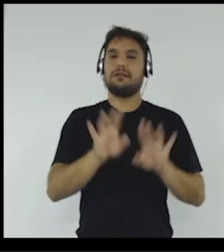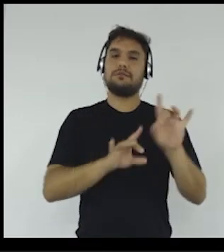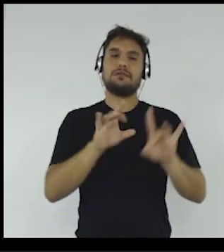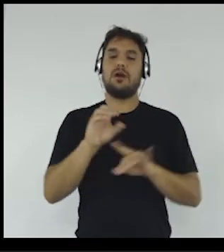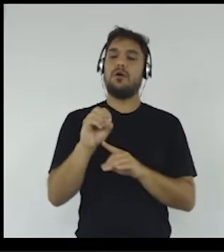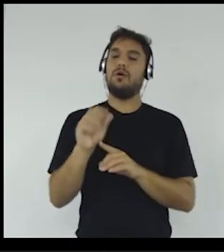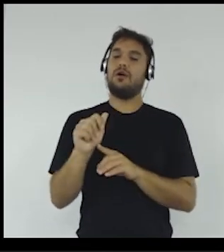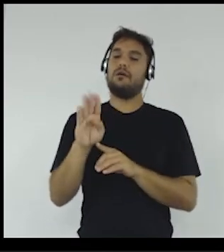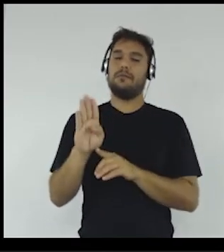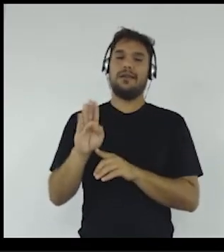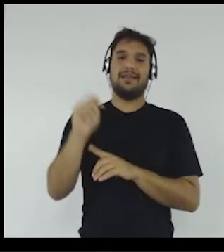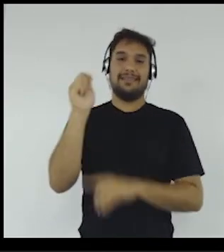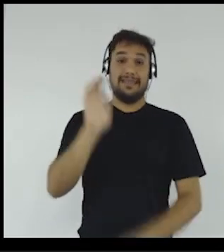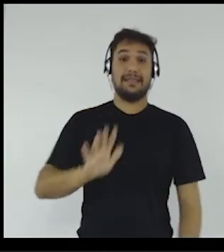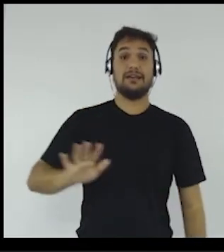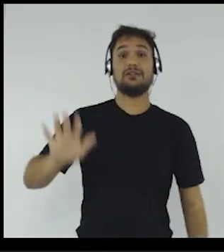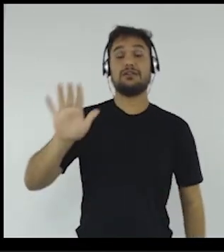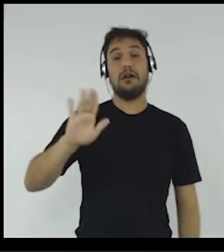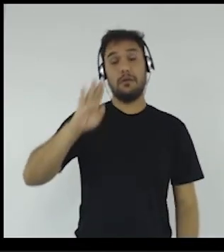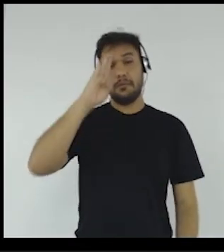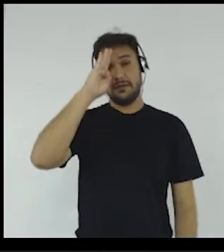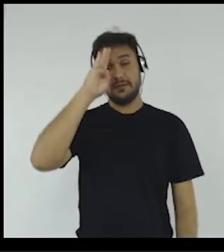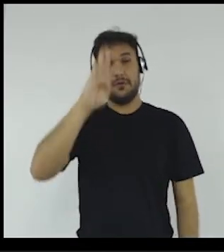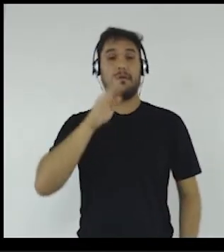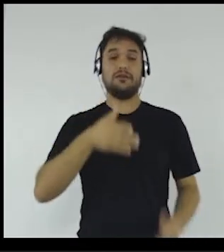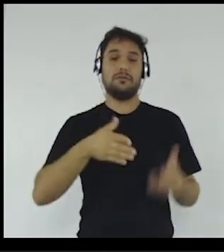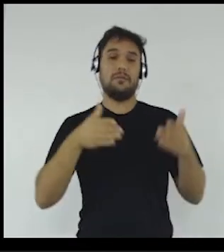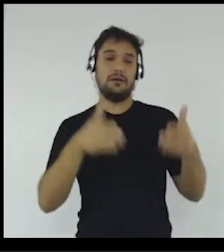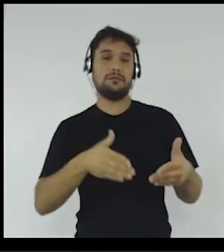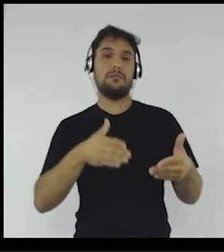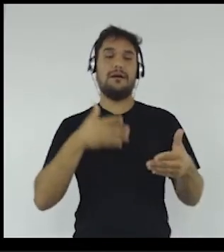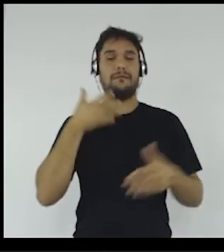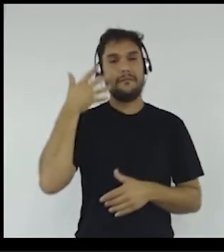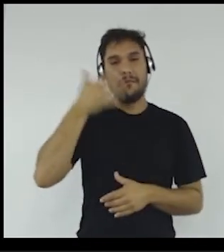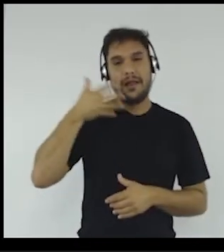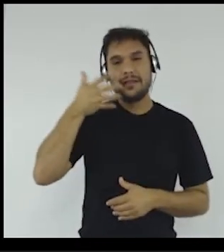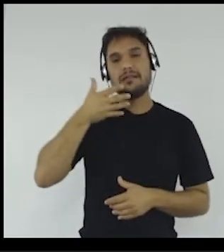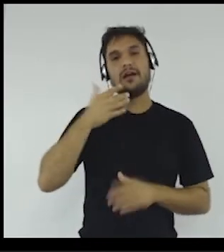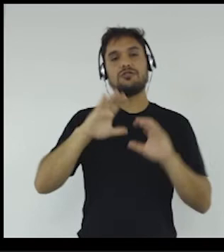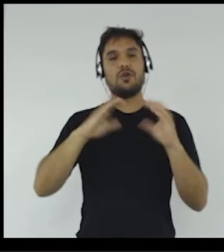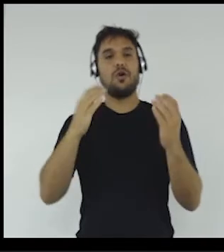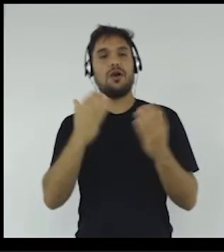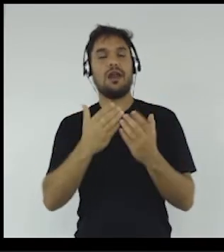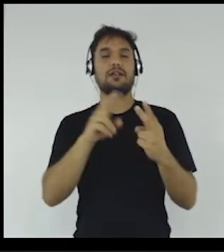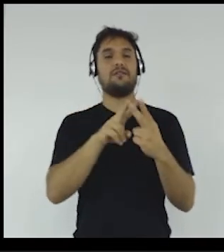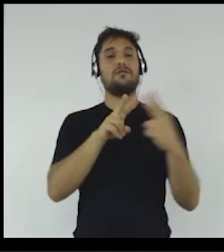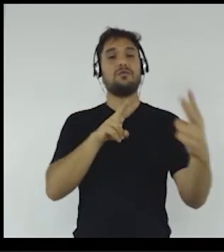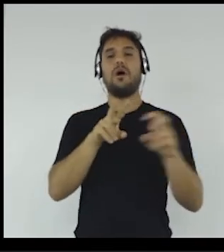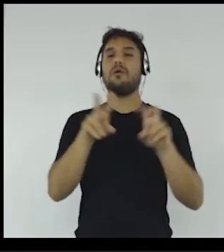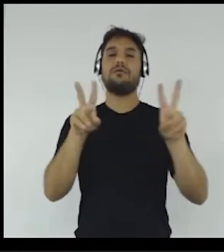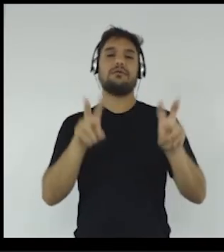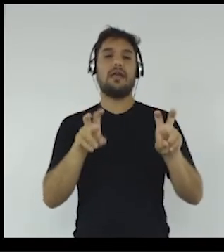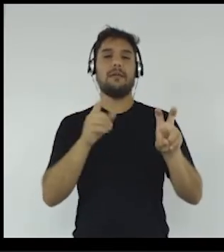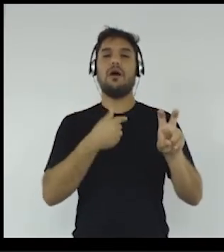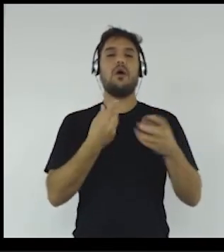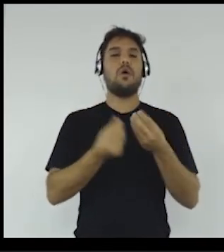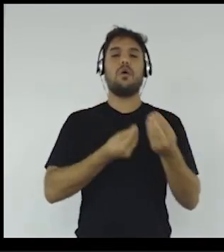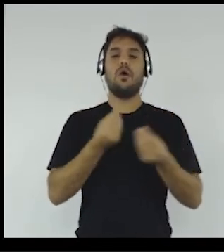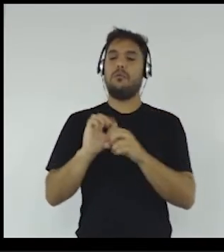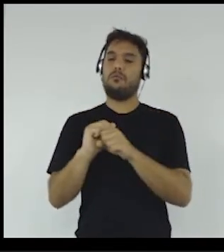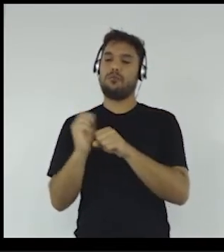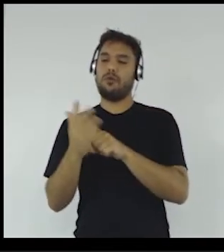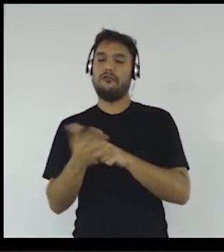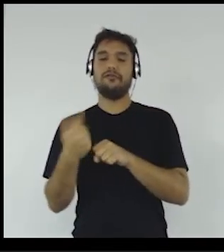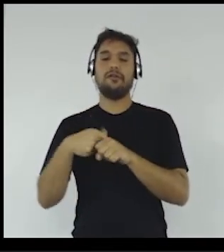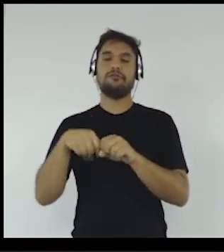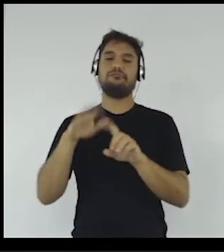OAB Nacional, sobretudo em participar como palestrante de congresso digital cujo tema, repercussões jurídicas